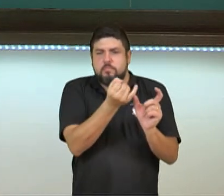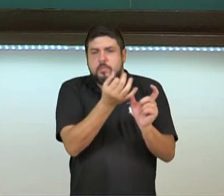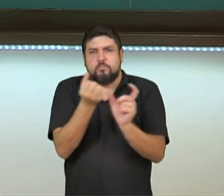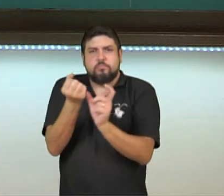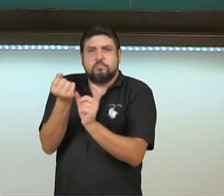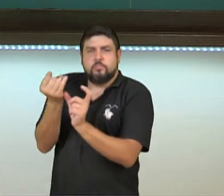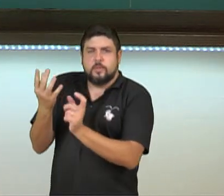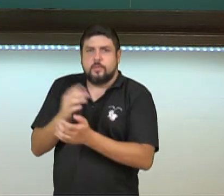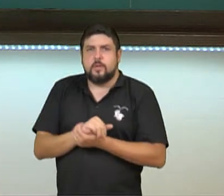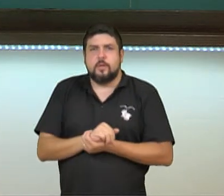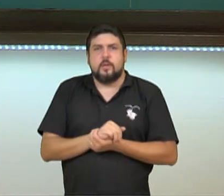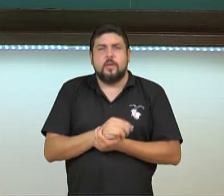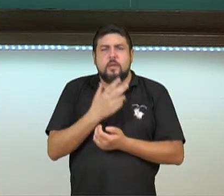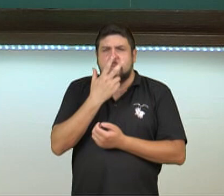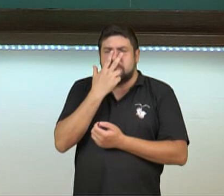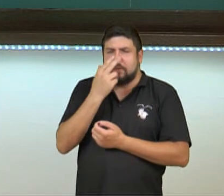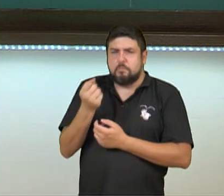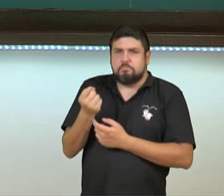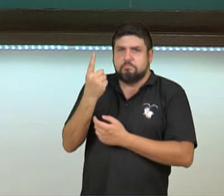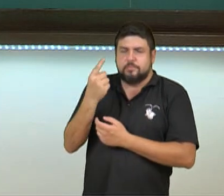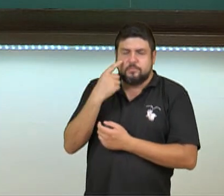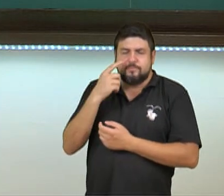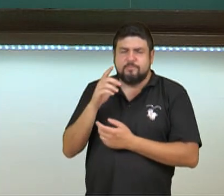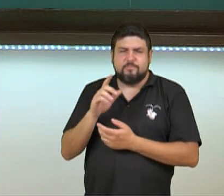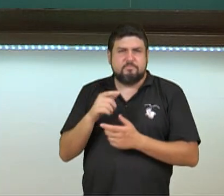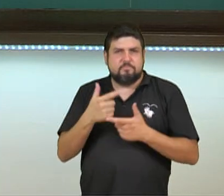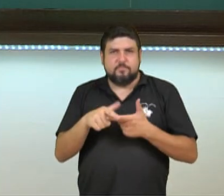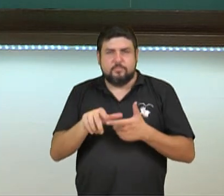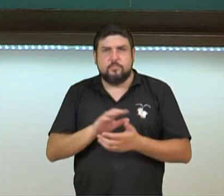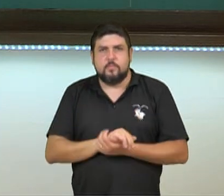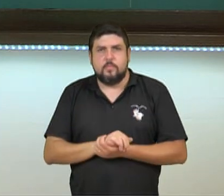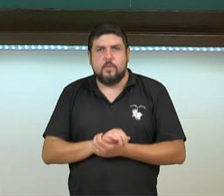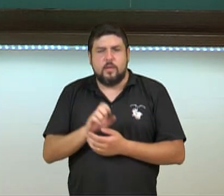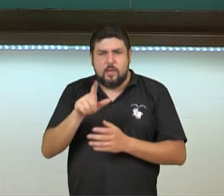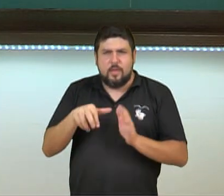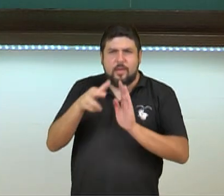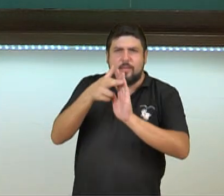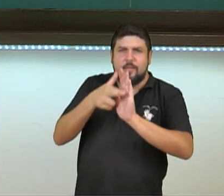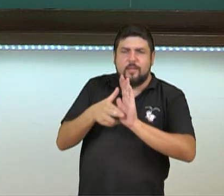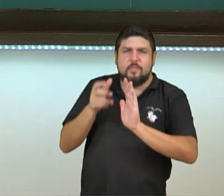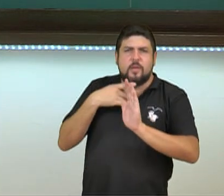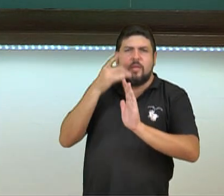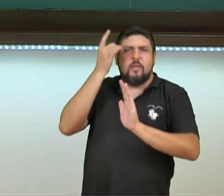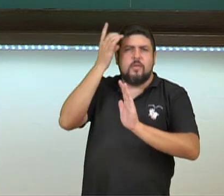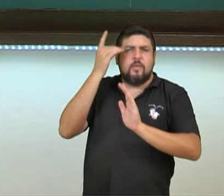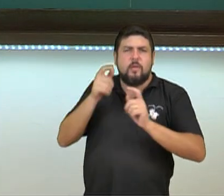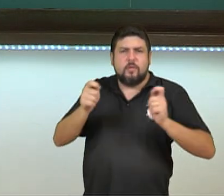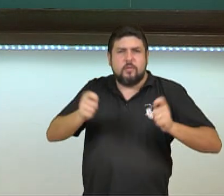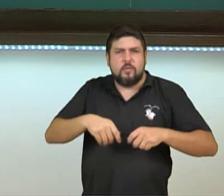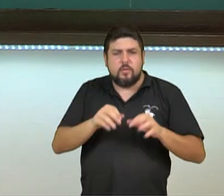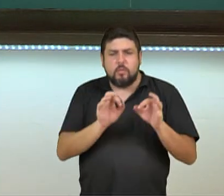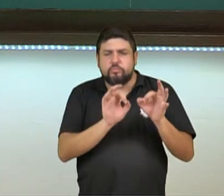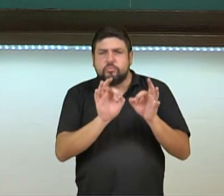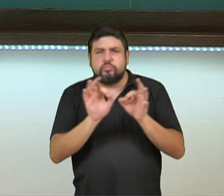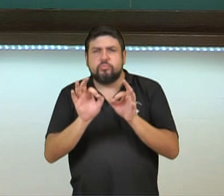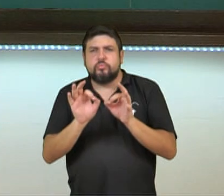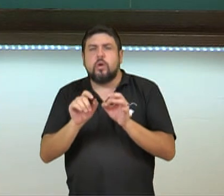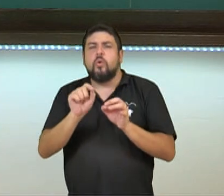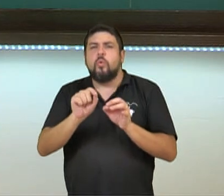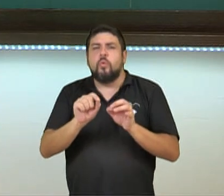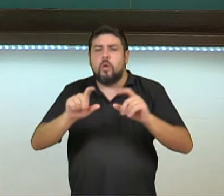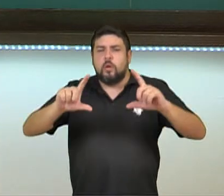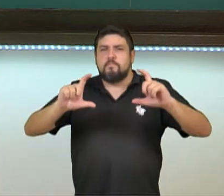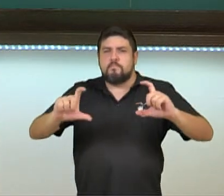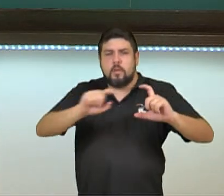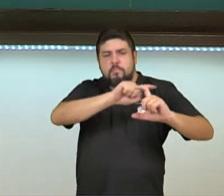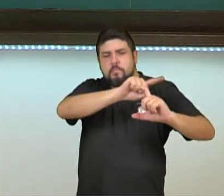difícil? Pareceu uma coisa estranha? É nada. E vai ter uma regra bem fácil para você poder aplicar, que são os produtos notáveis.